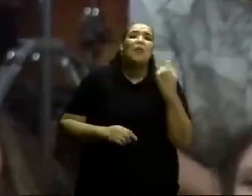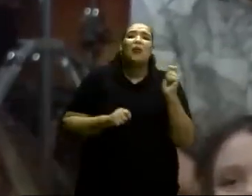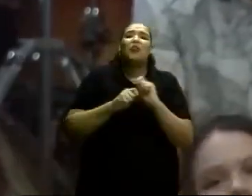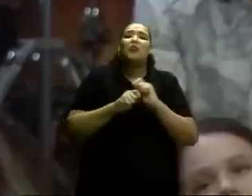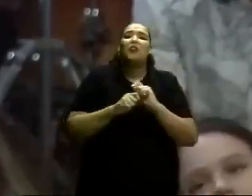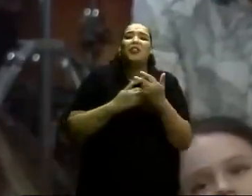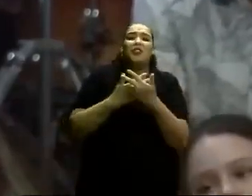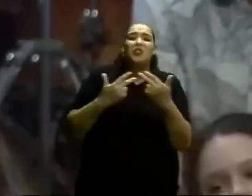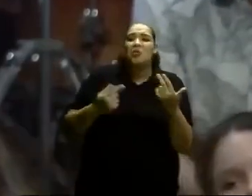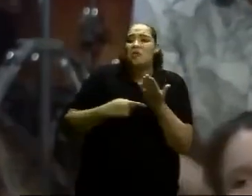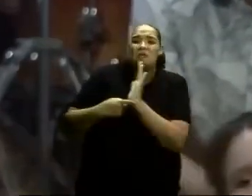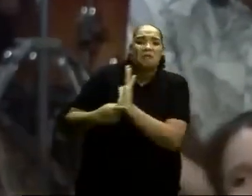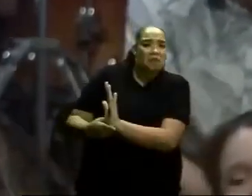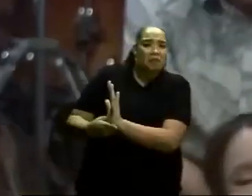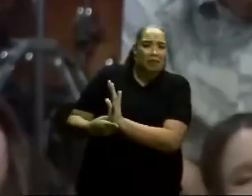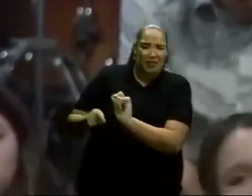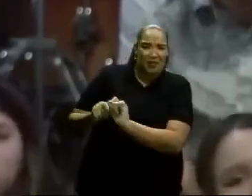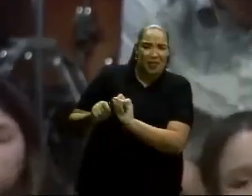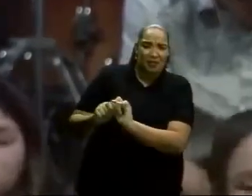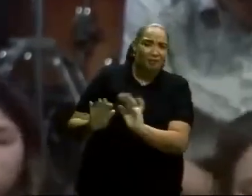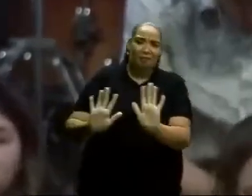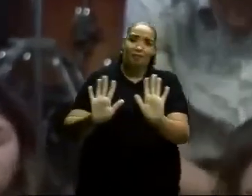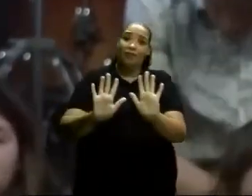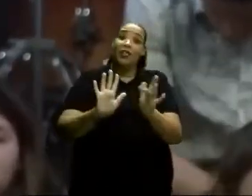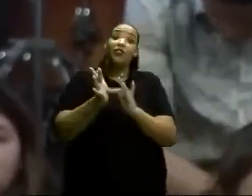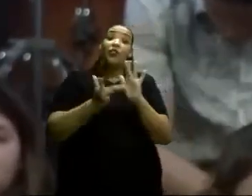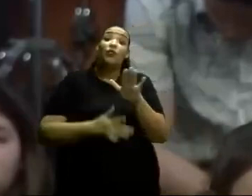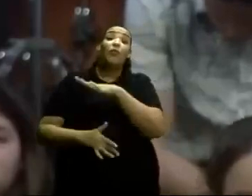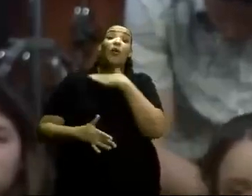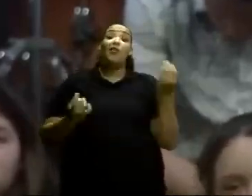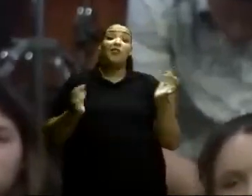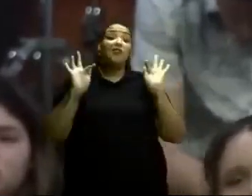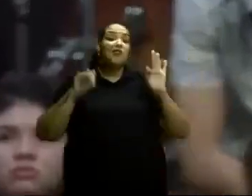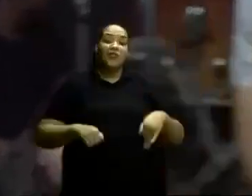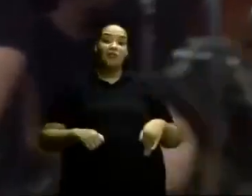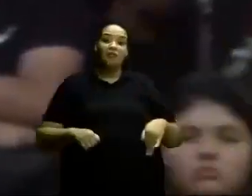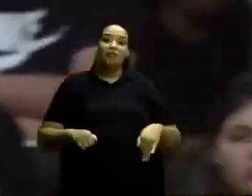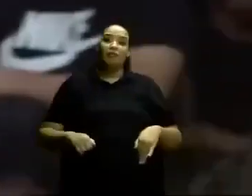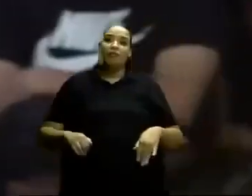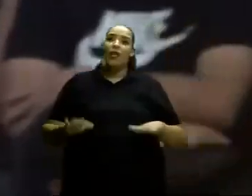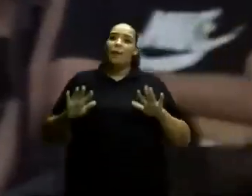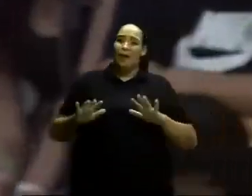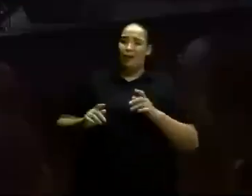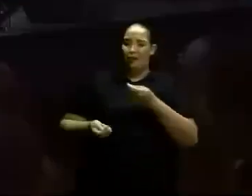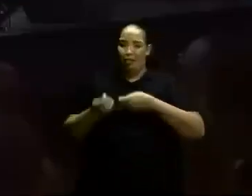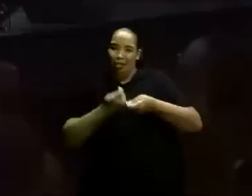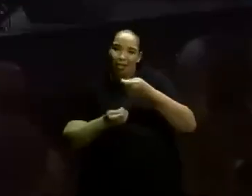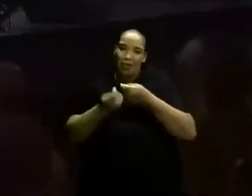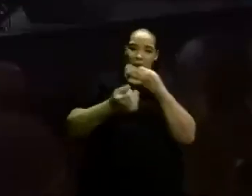pelo próximo ou por si mesmo? Não, Jesus morreu e não podia fazer mais nada. Morto argumenta,